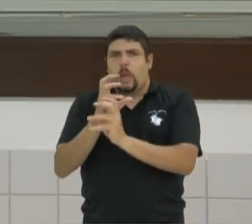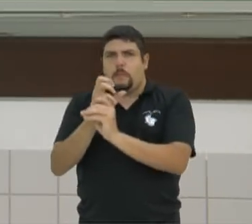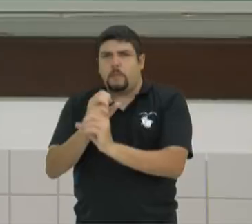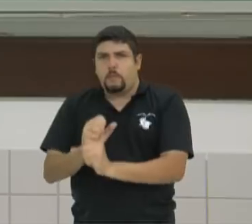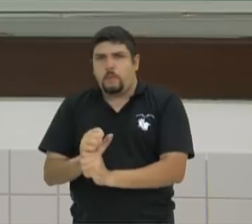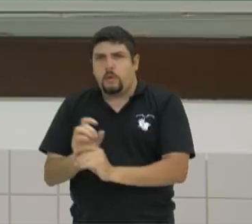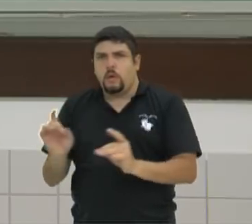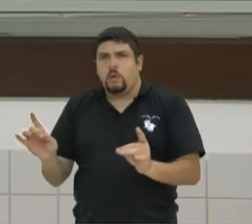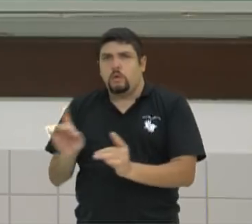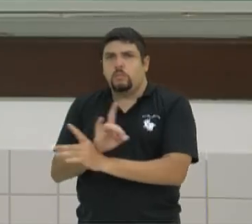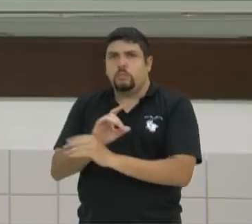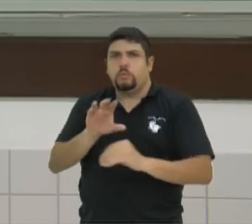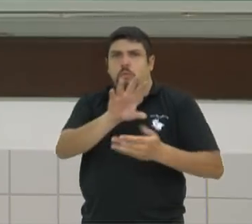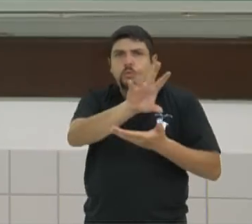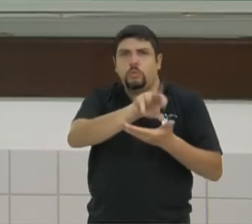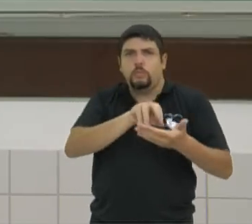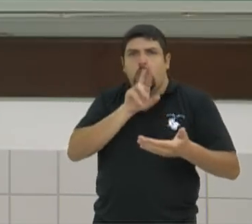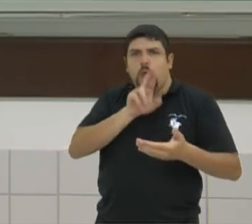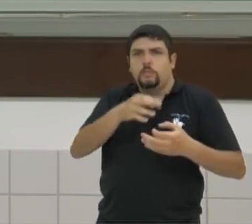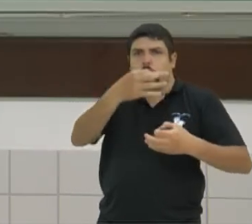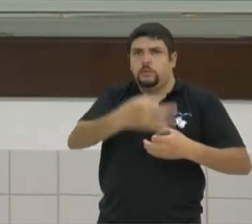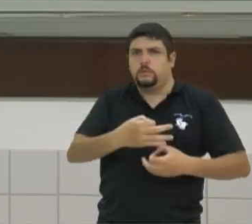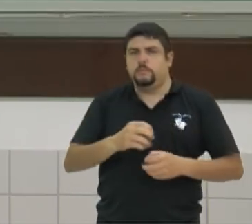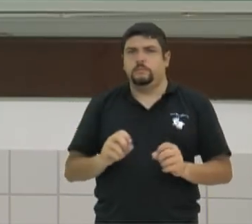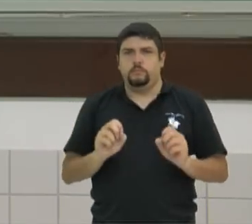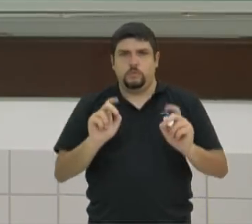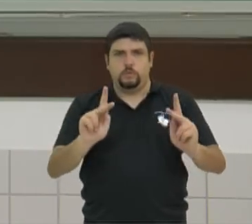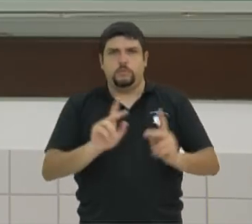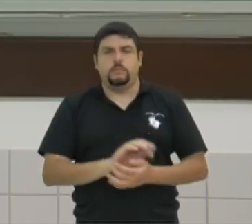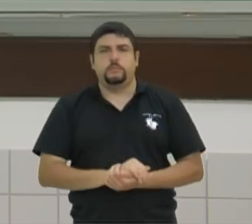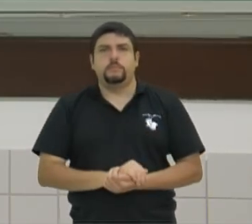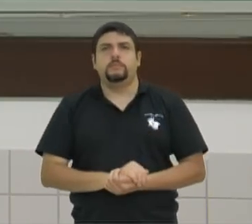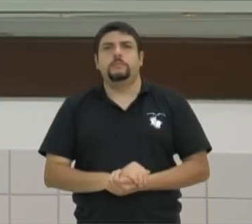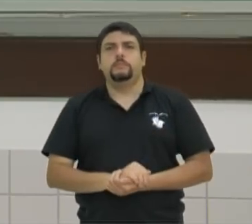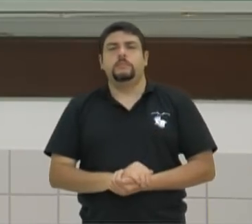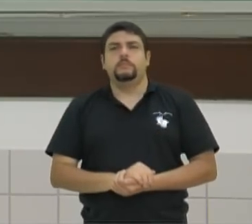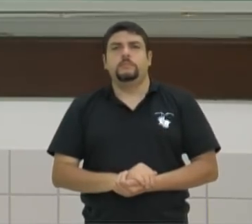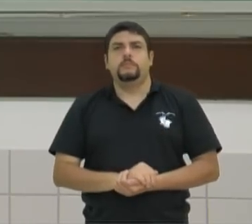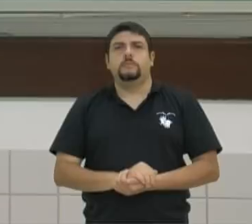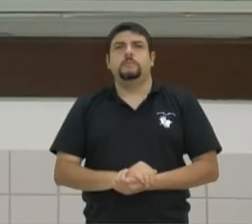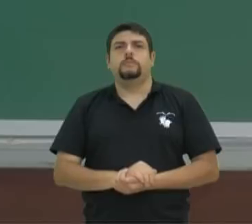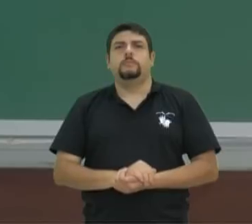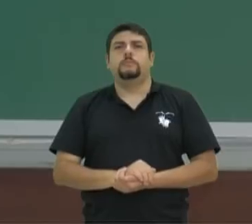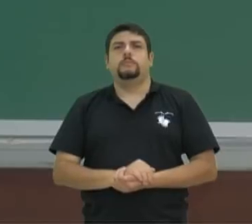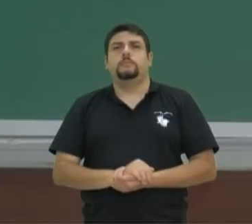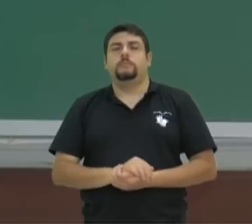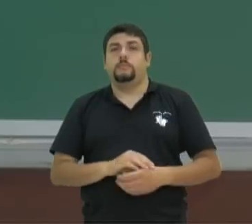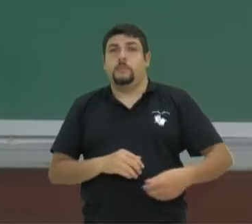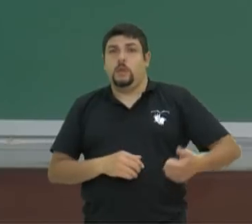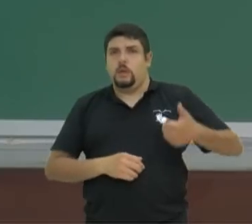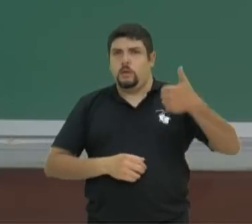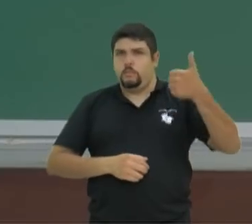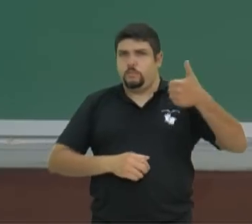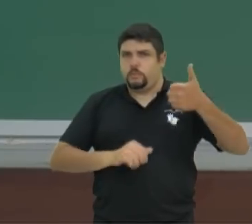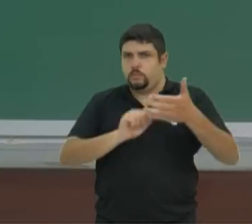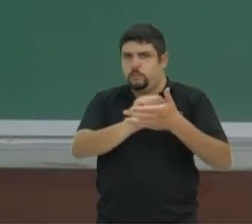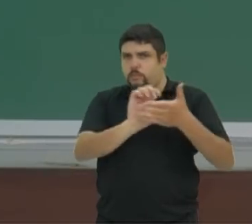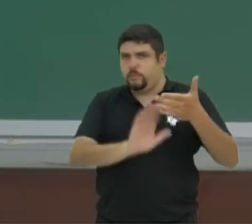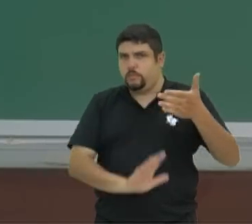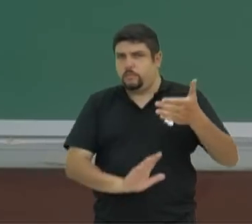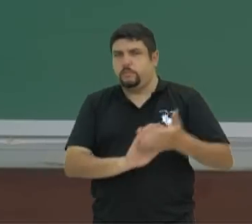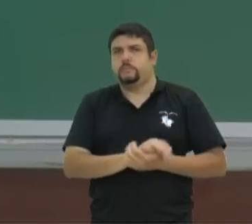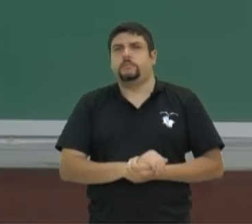enunciado. Beleza? Então, dito isso, começamos. Primeiro exercício do dia para vocês.